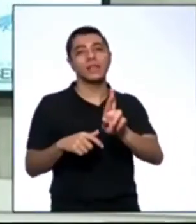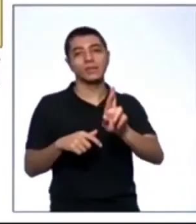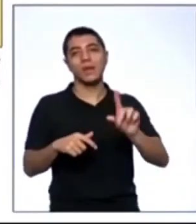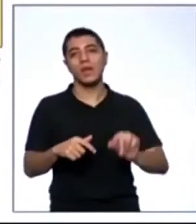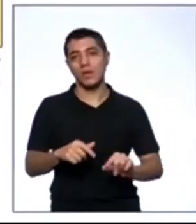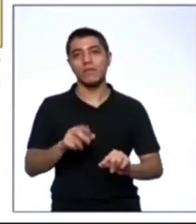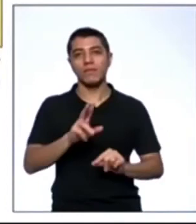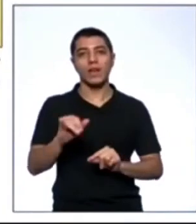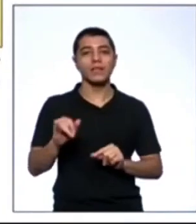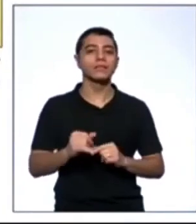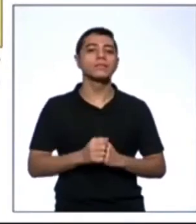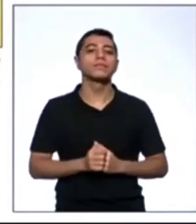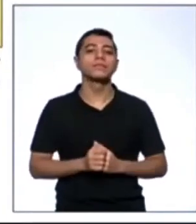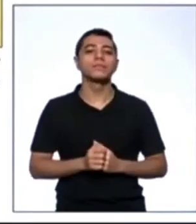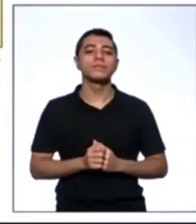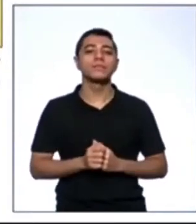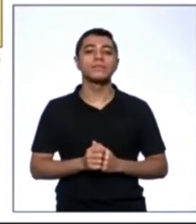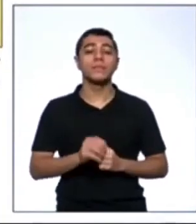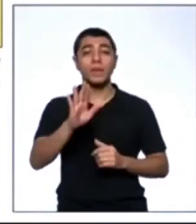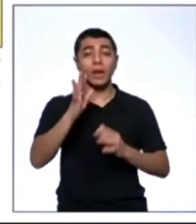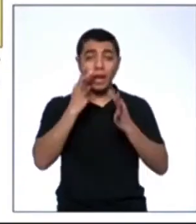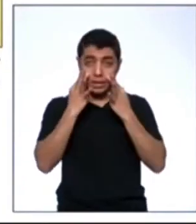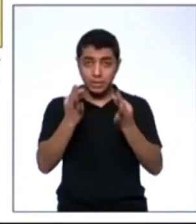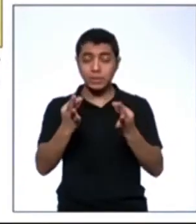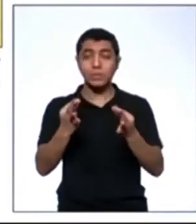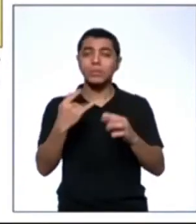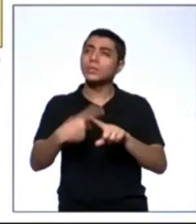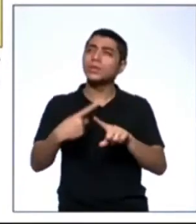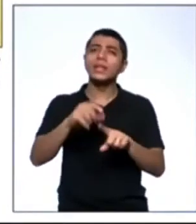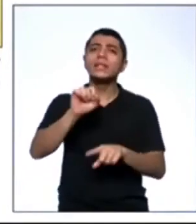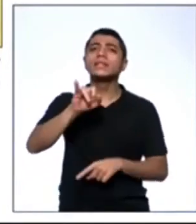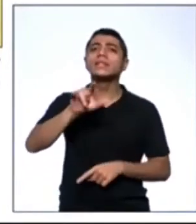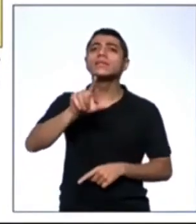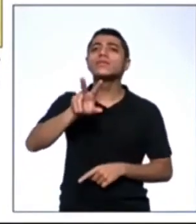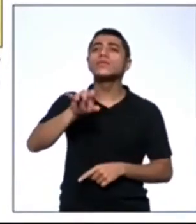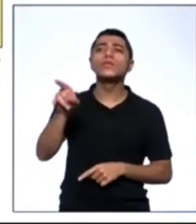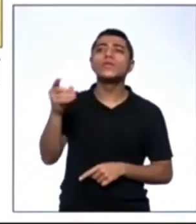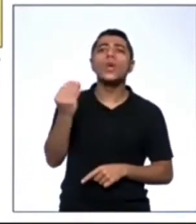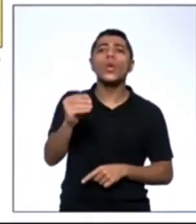aqui. Por que você não colocou, Silvio, 40